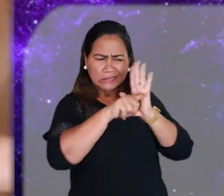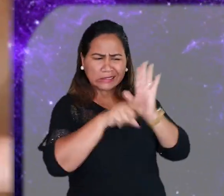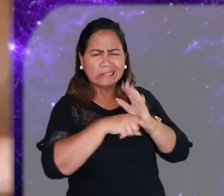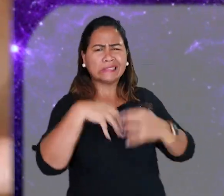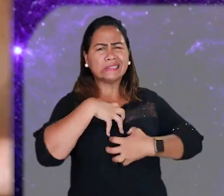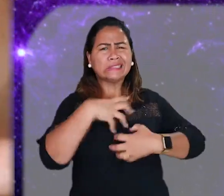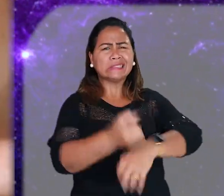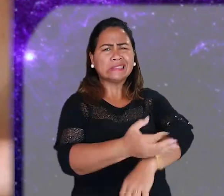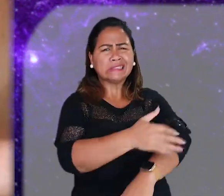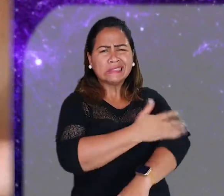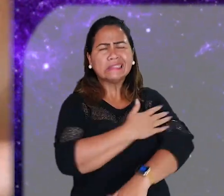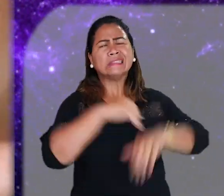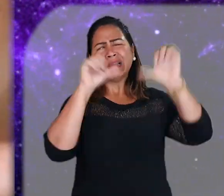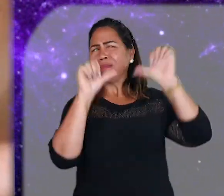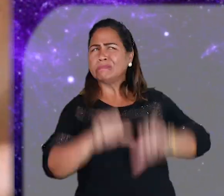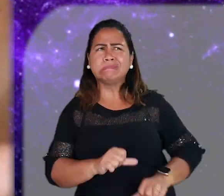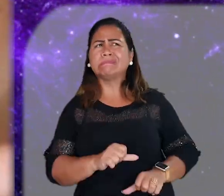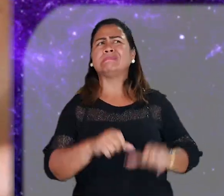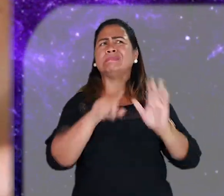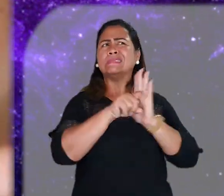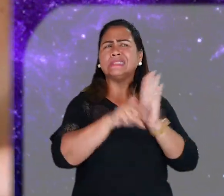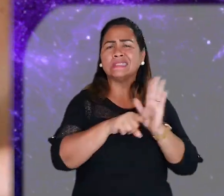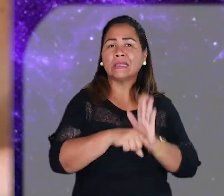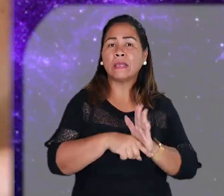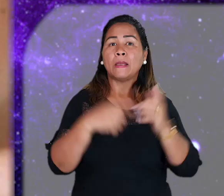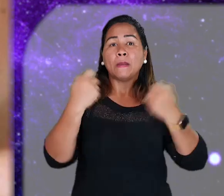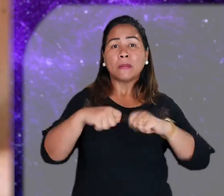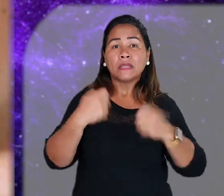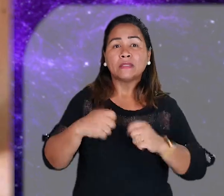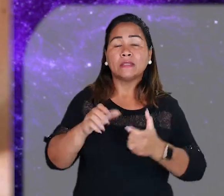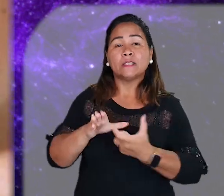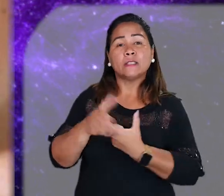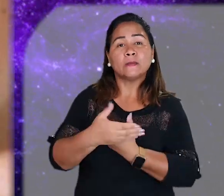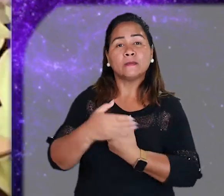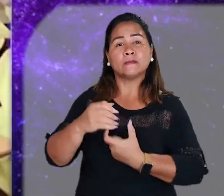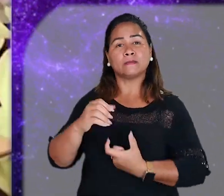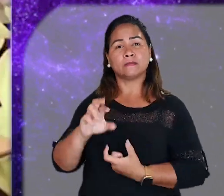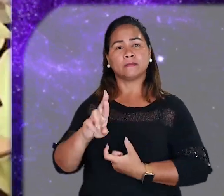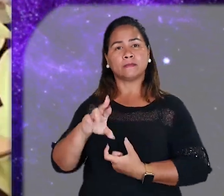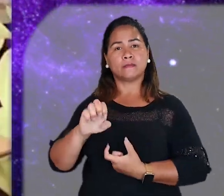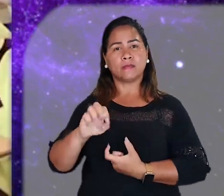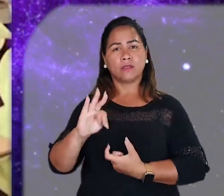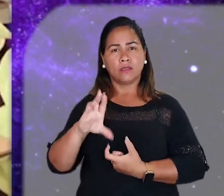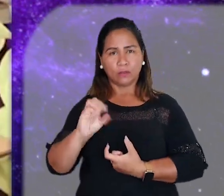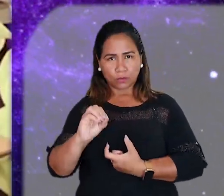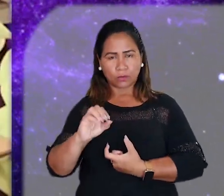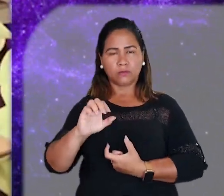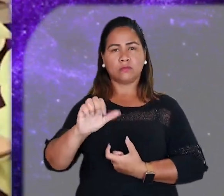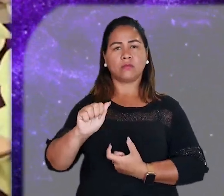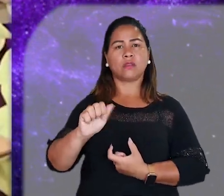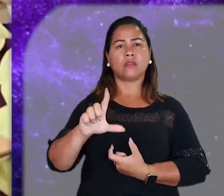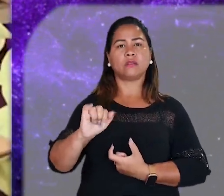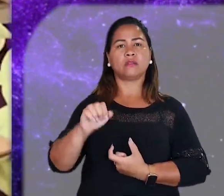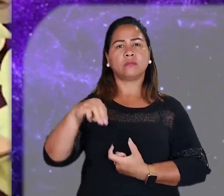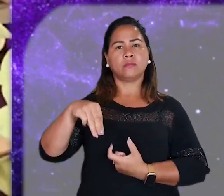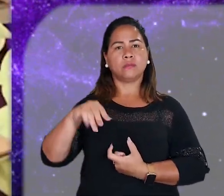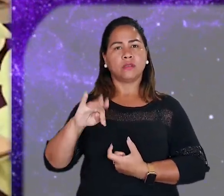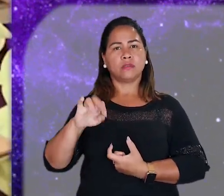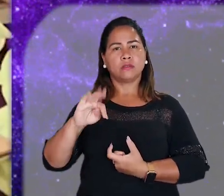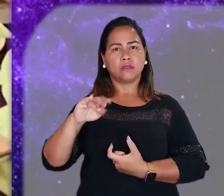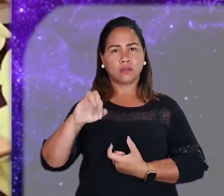humor a negatividade o pessimismo ele precisa ser